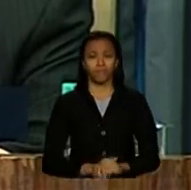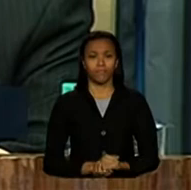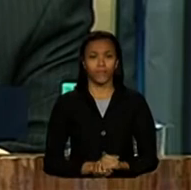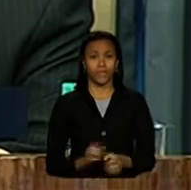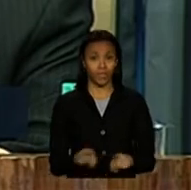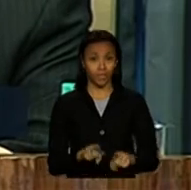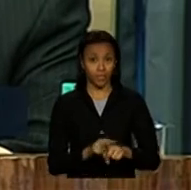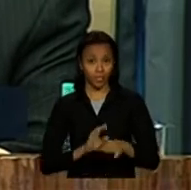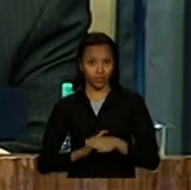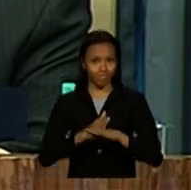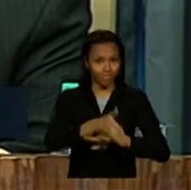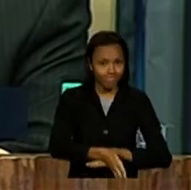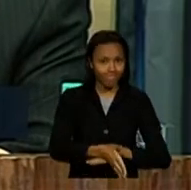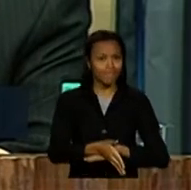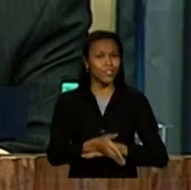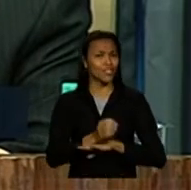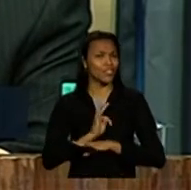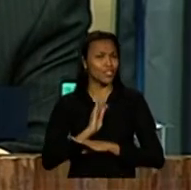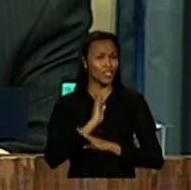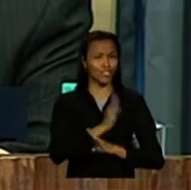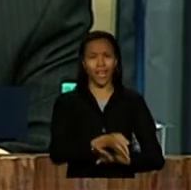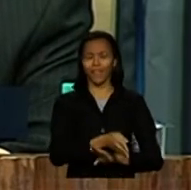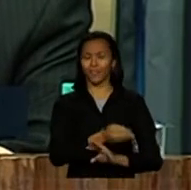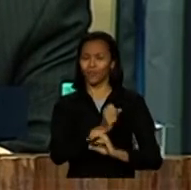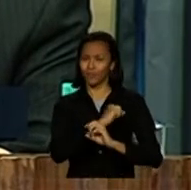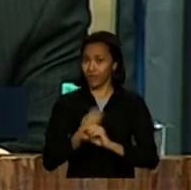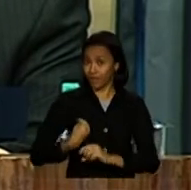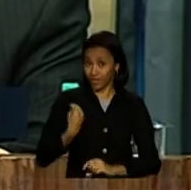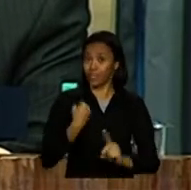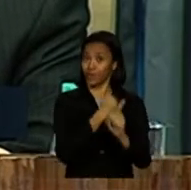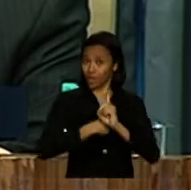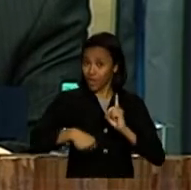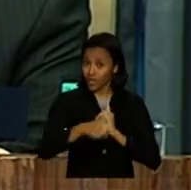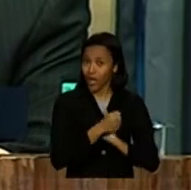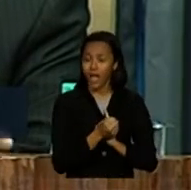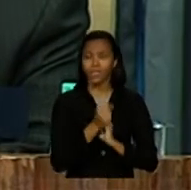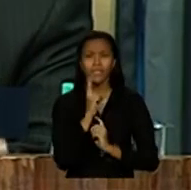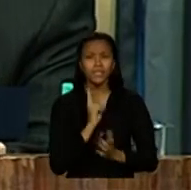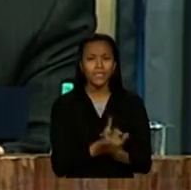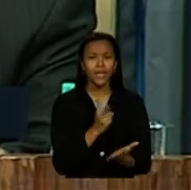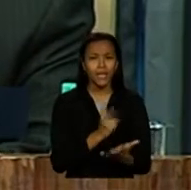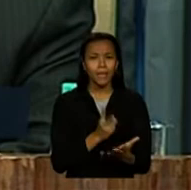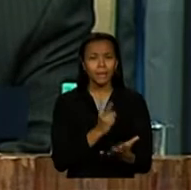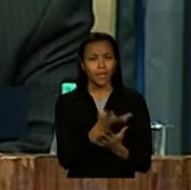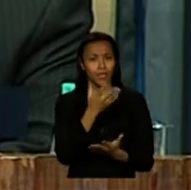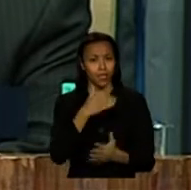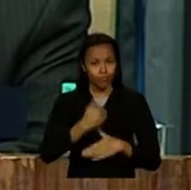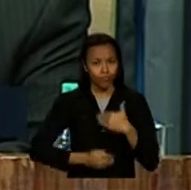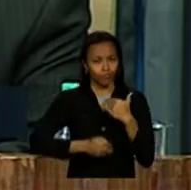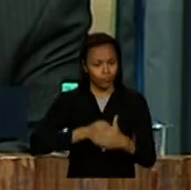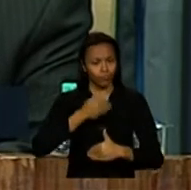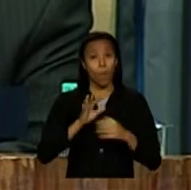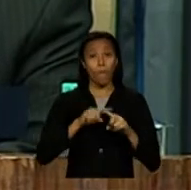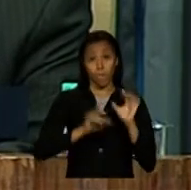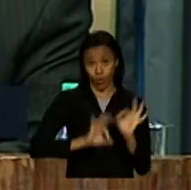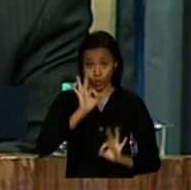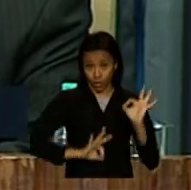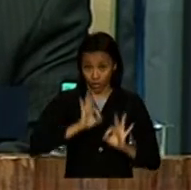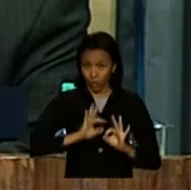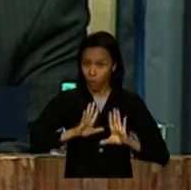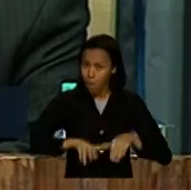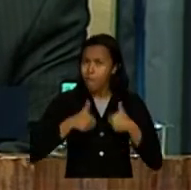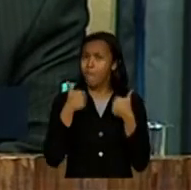aquele que interfere na vida da sociedade buscando a construção com a sociedade de um projeto